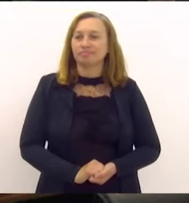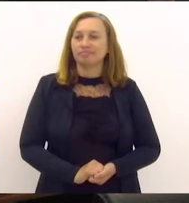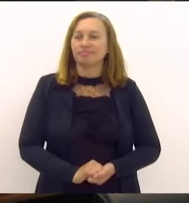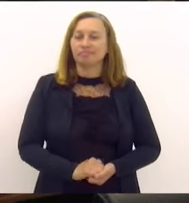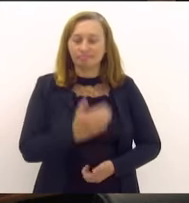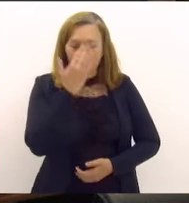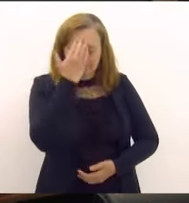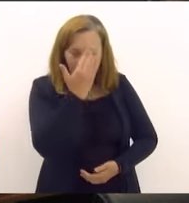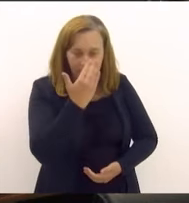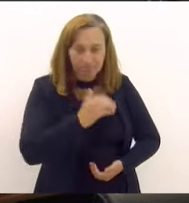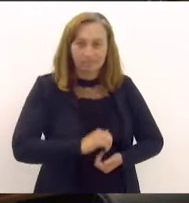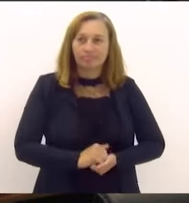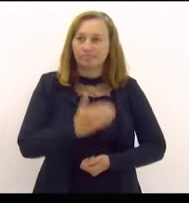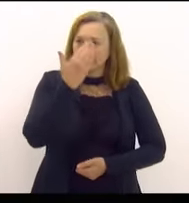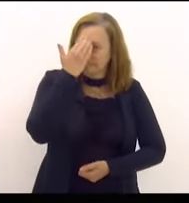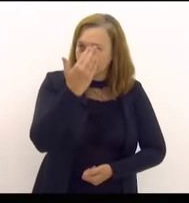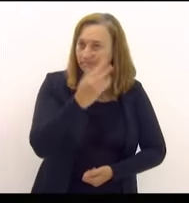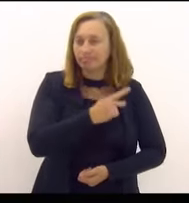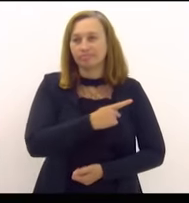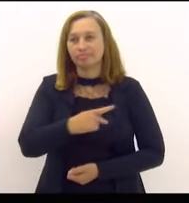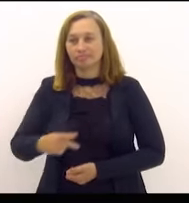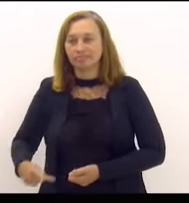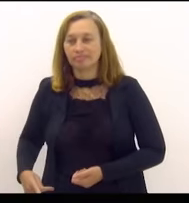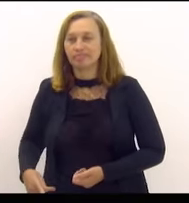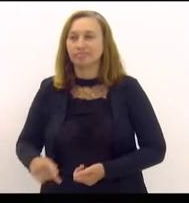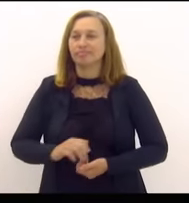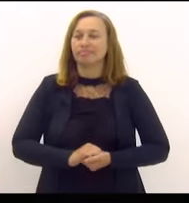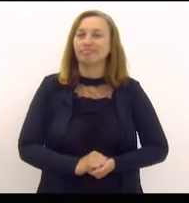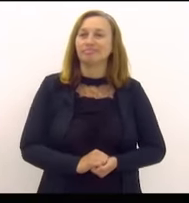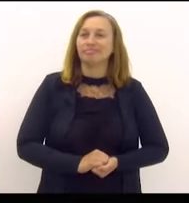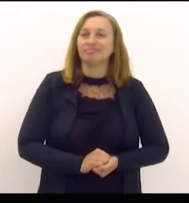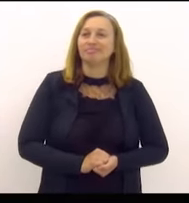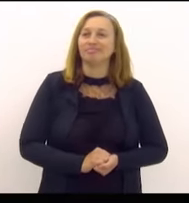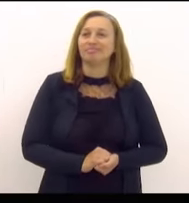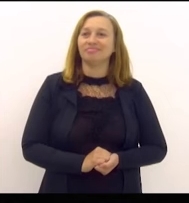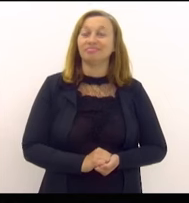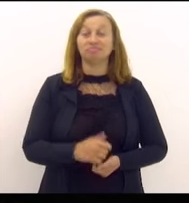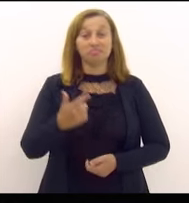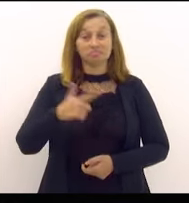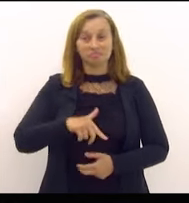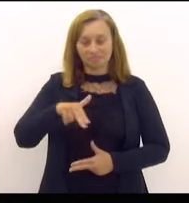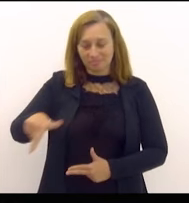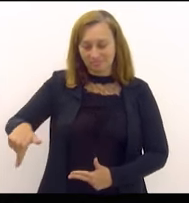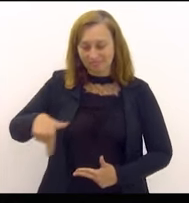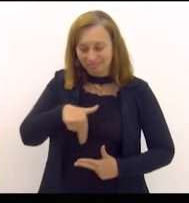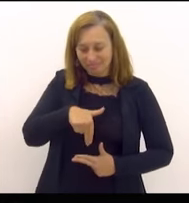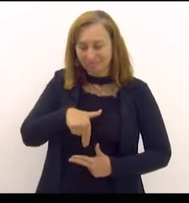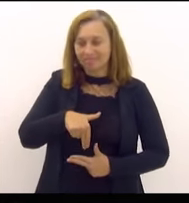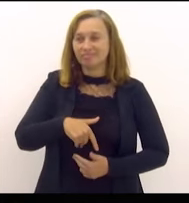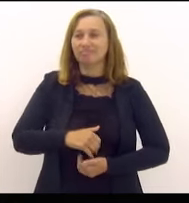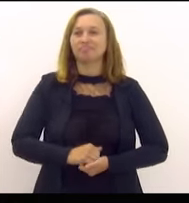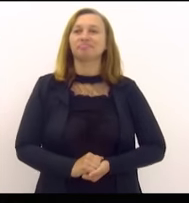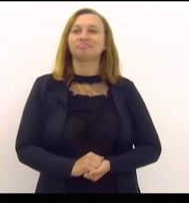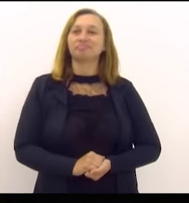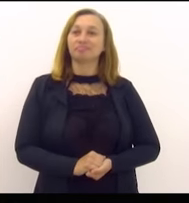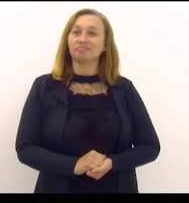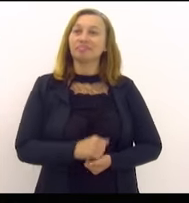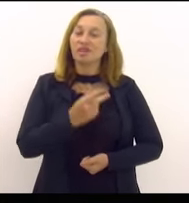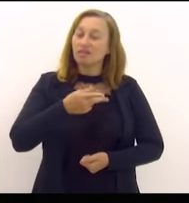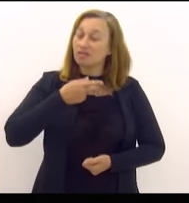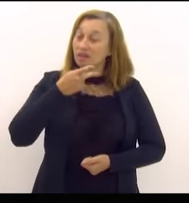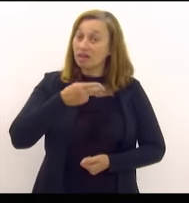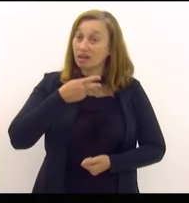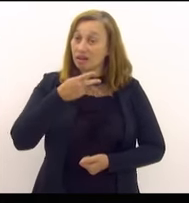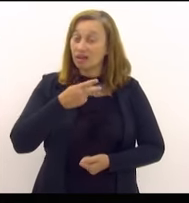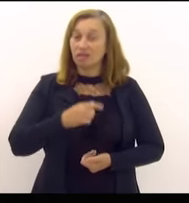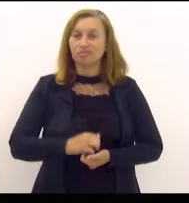Obrigada. Obrigada, presidente. Eu venho mais uma vez a essa tribuna para falar da